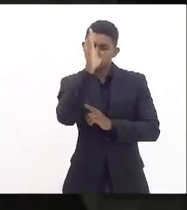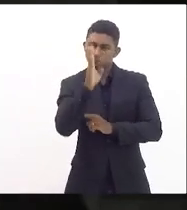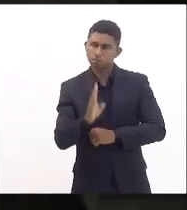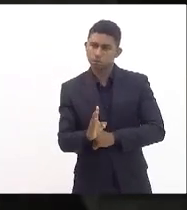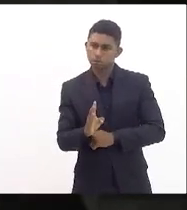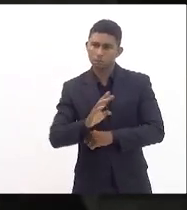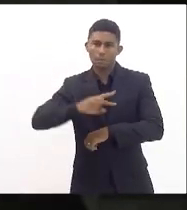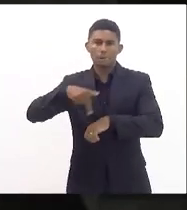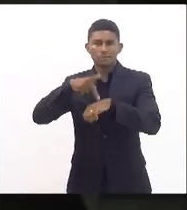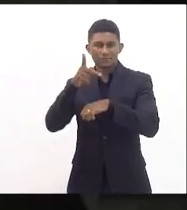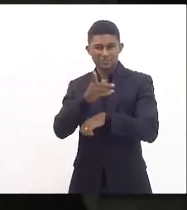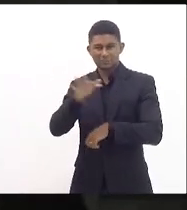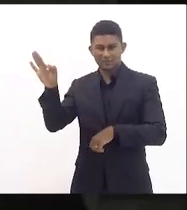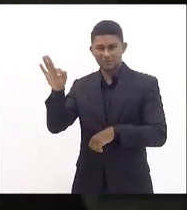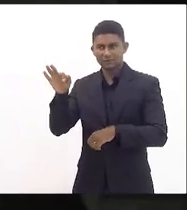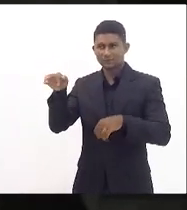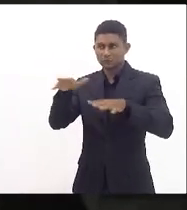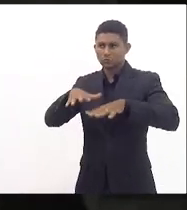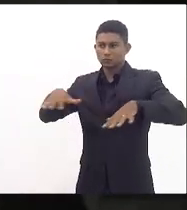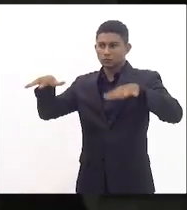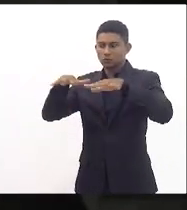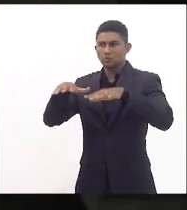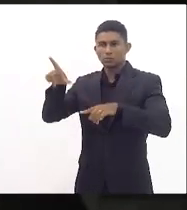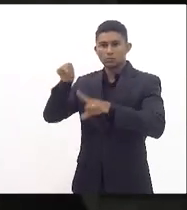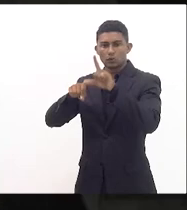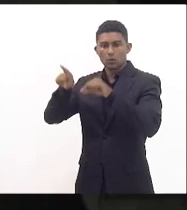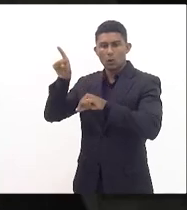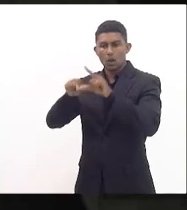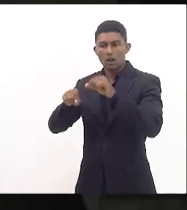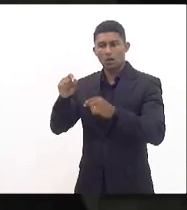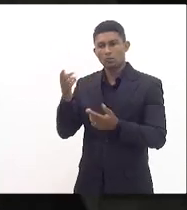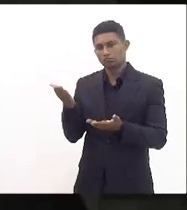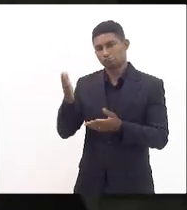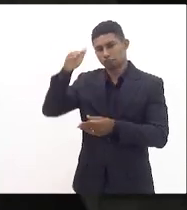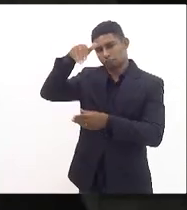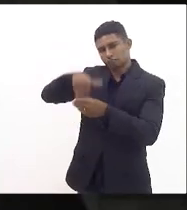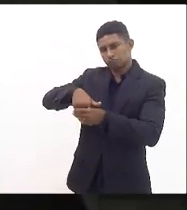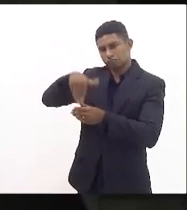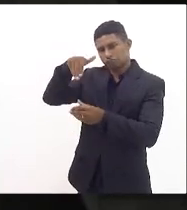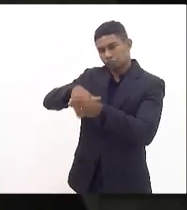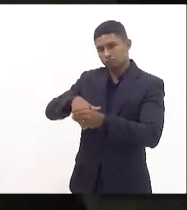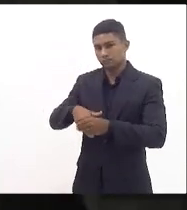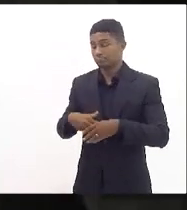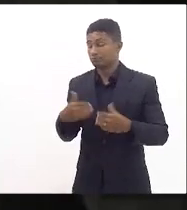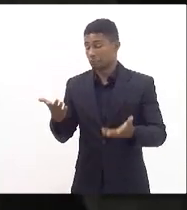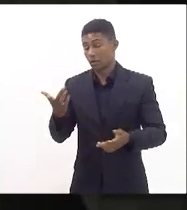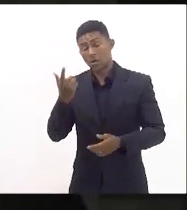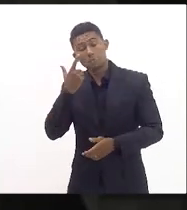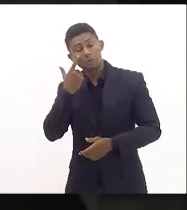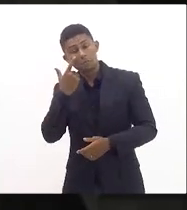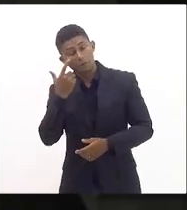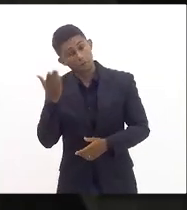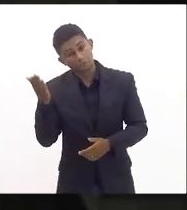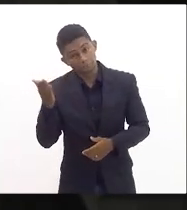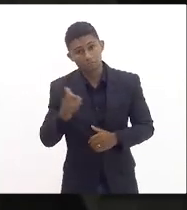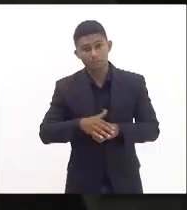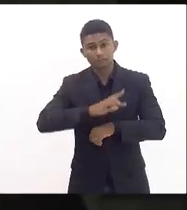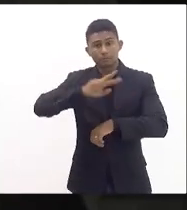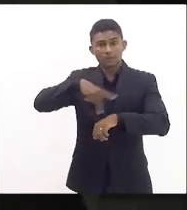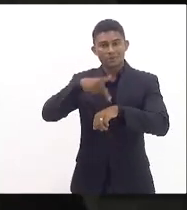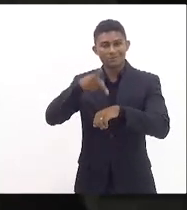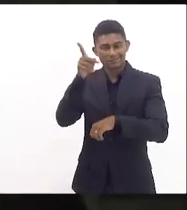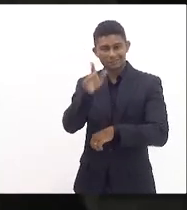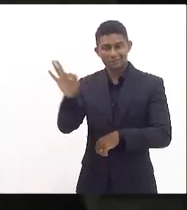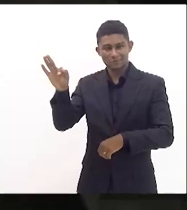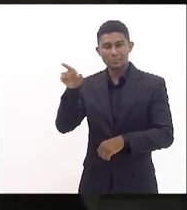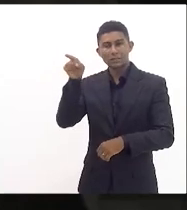preferiu este caminho. Mas a senhora veja, a França é um